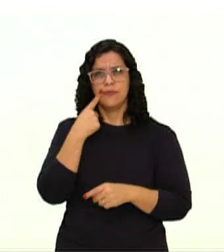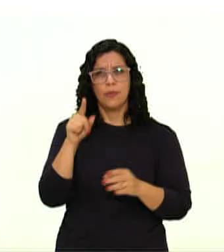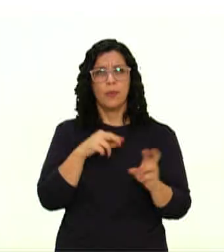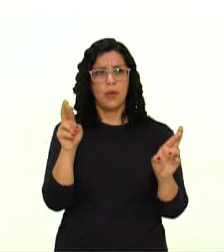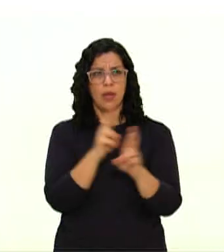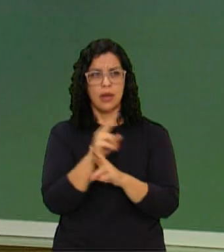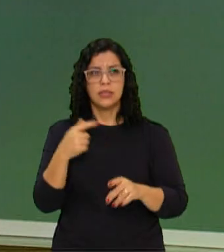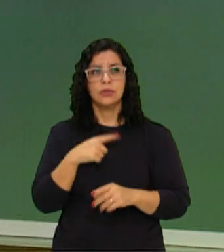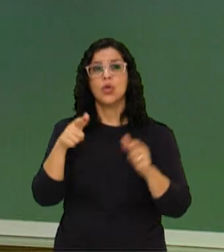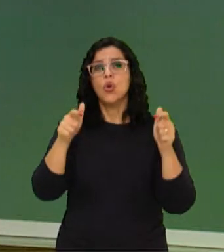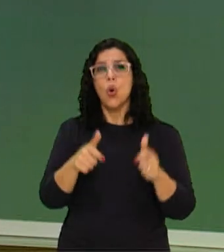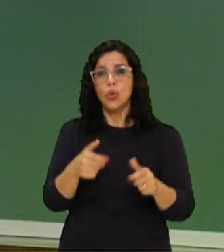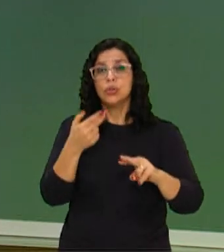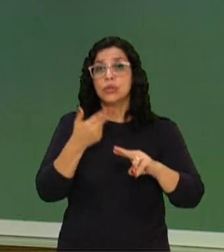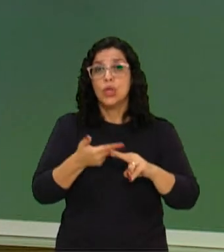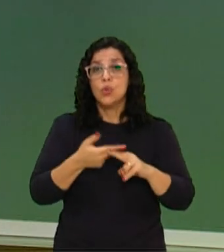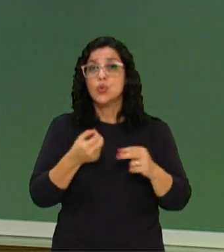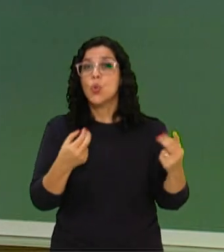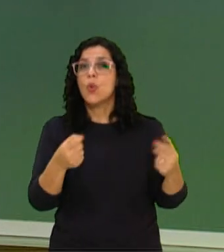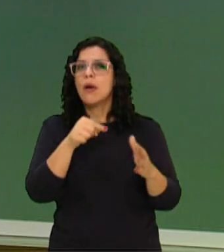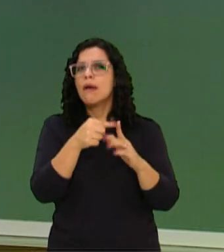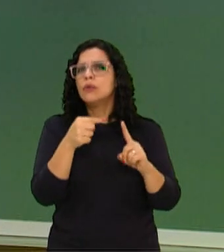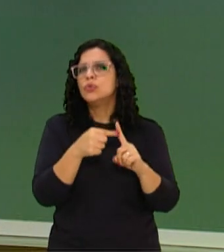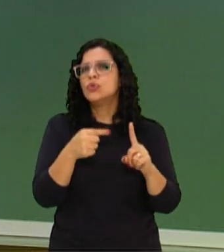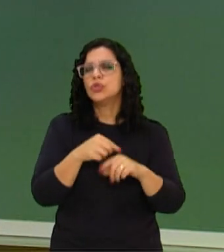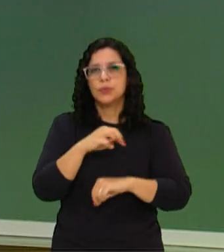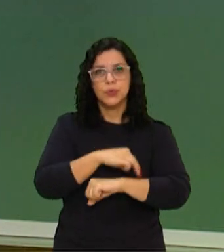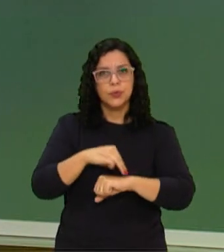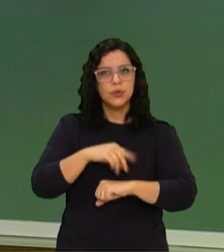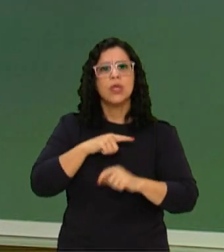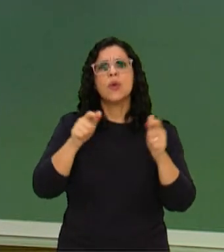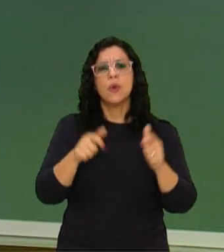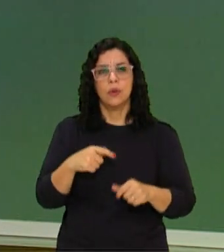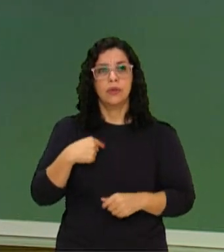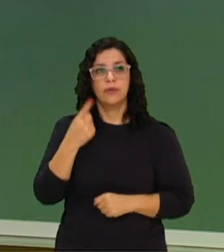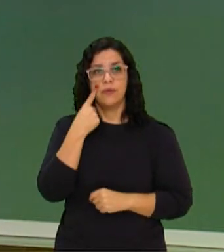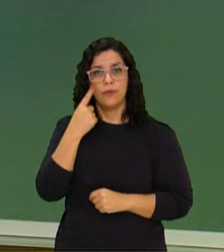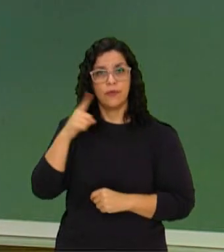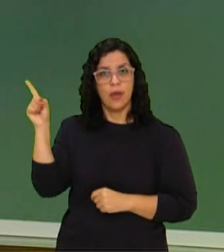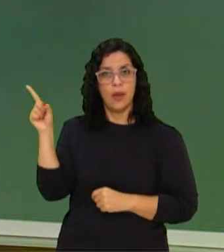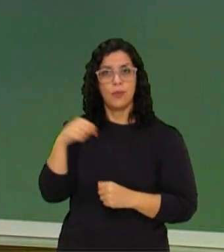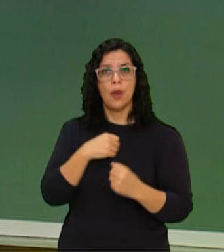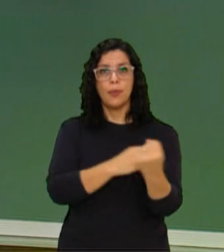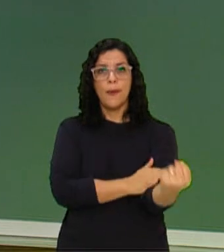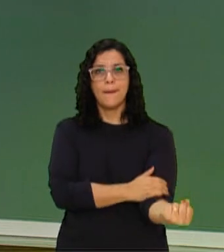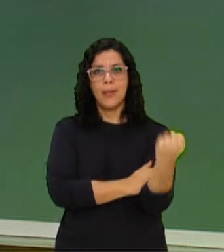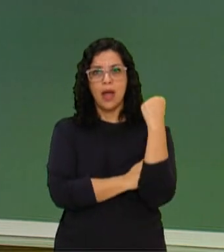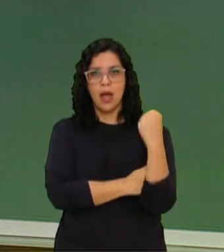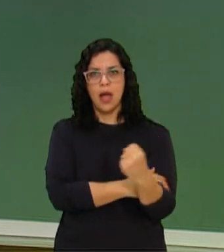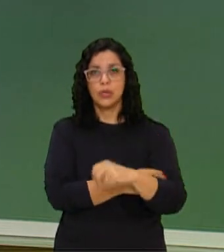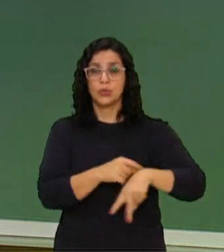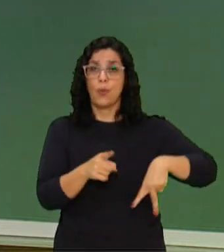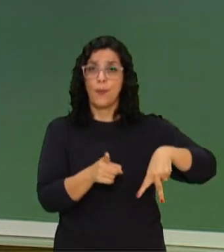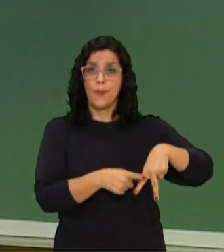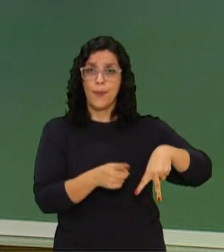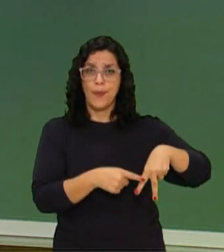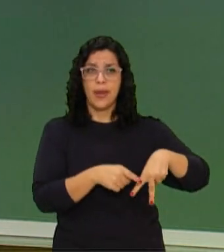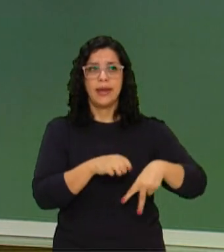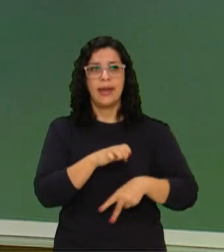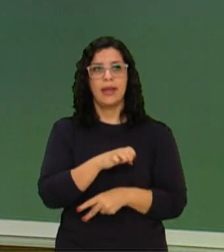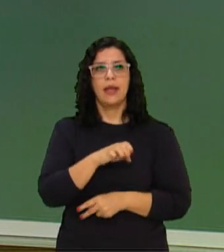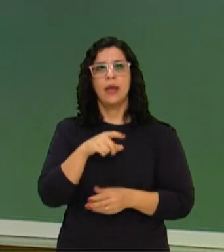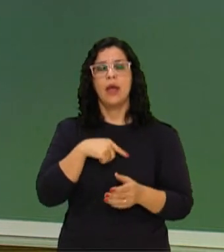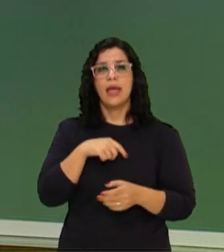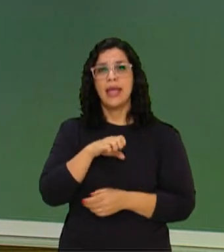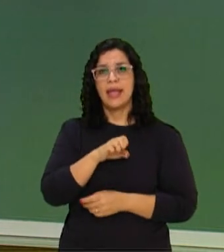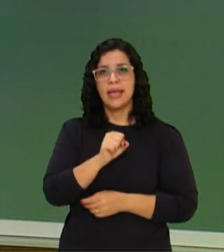pelo desenho, onde que ele ocorre, onde que ele se aplica. Então, por exemplo, aqui nós temos uma musculatura do braço, da perna e tal, a gente vai chamar de